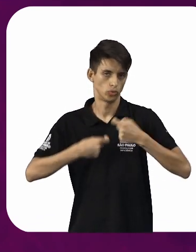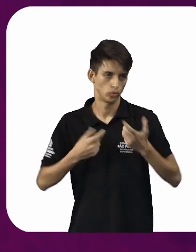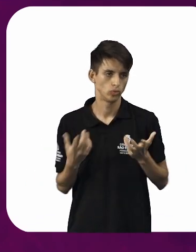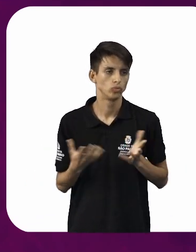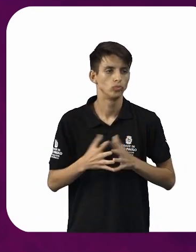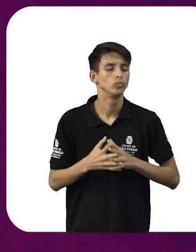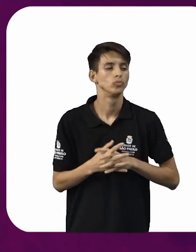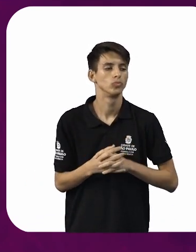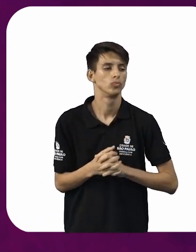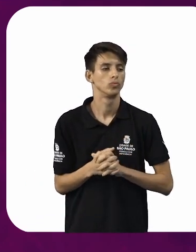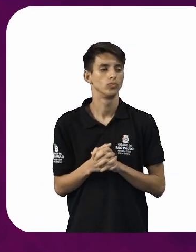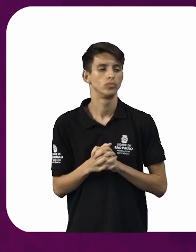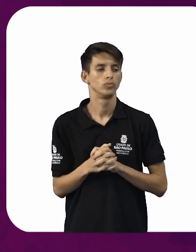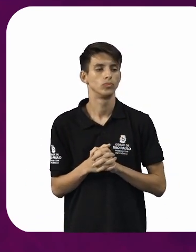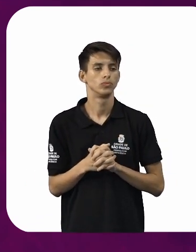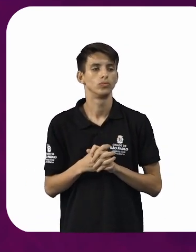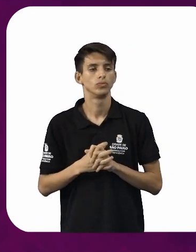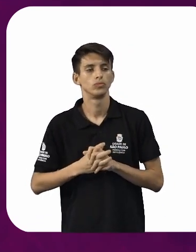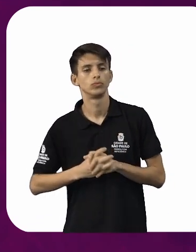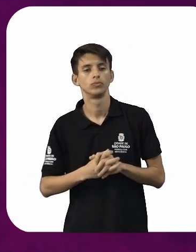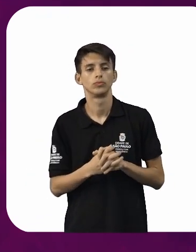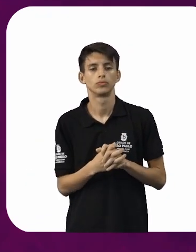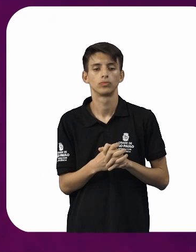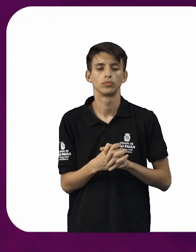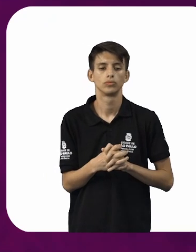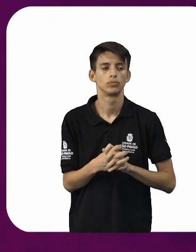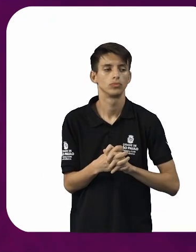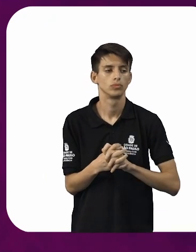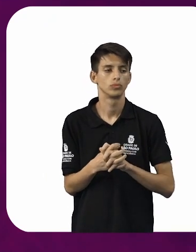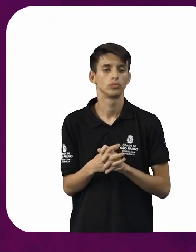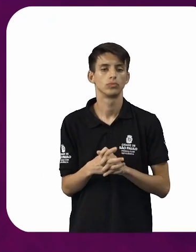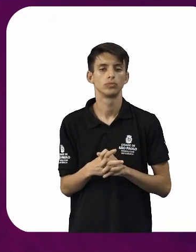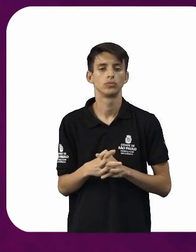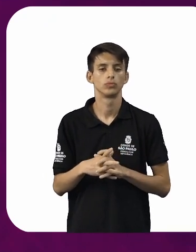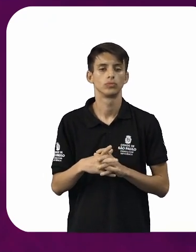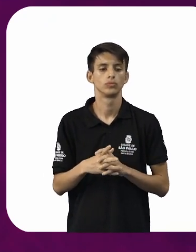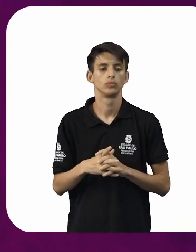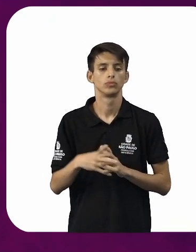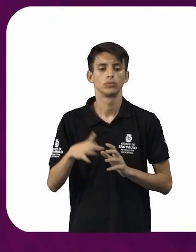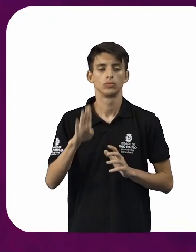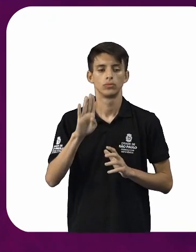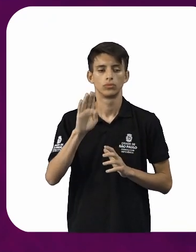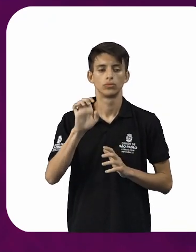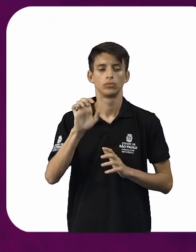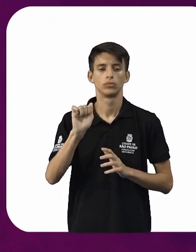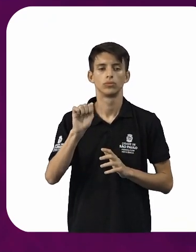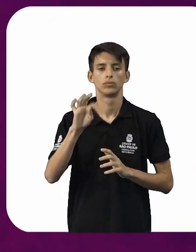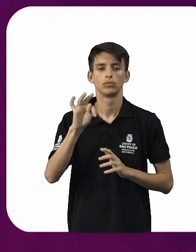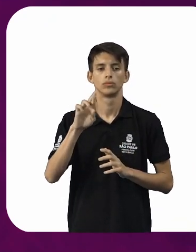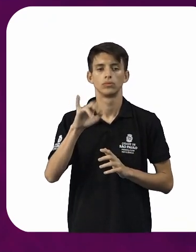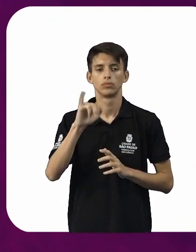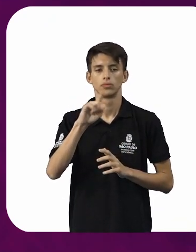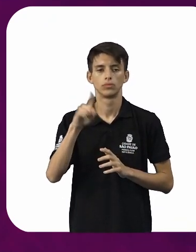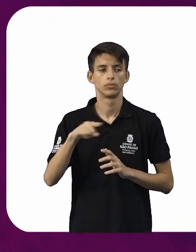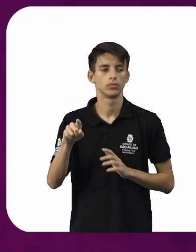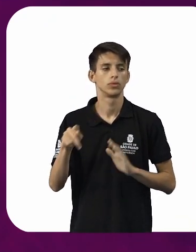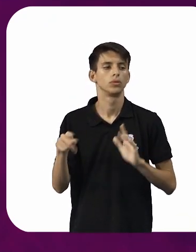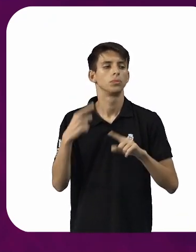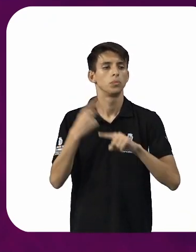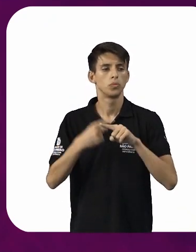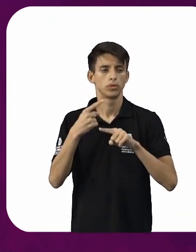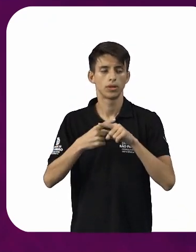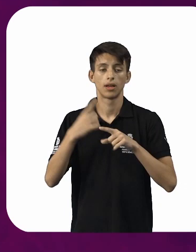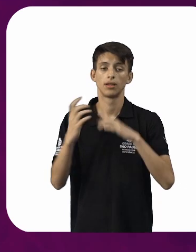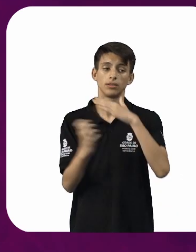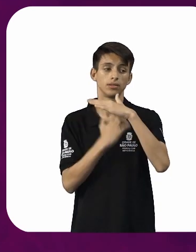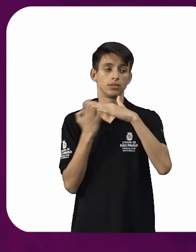gênero. Perfeito. Marcelo Lessi. Beatriz, por que as instituições devem inserir na